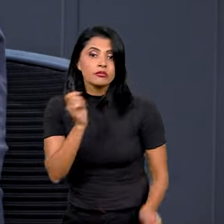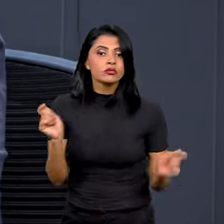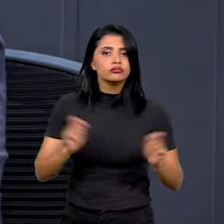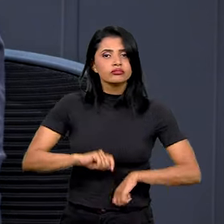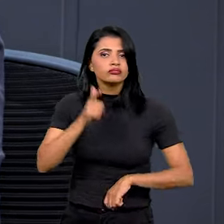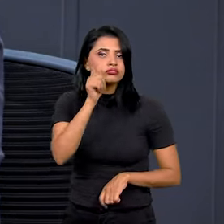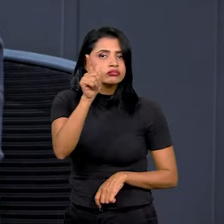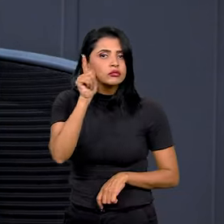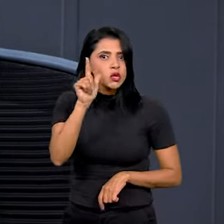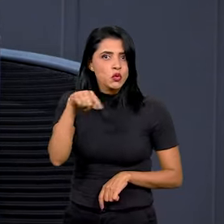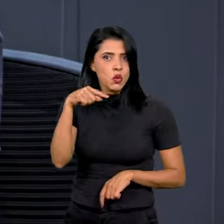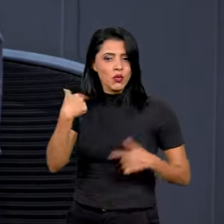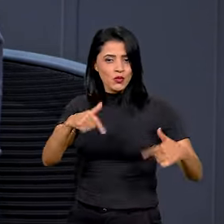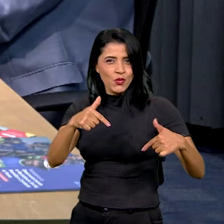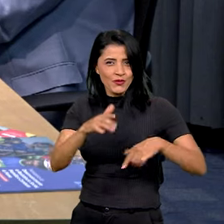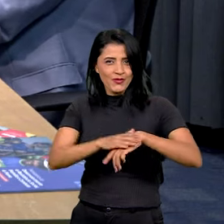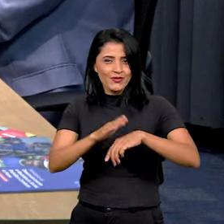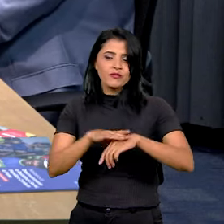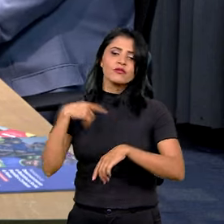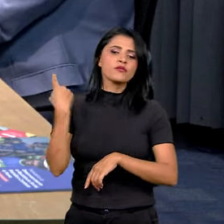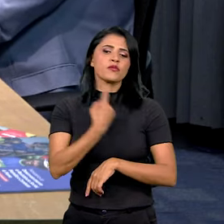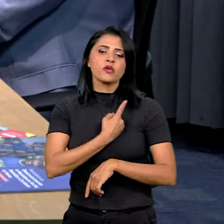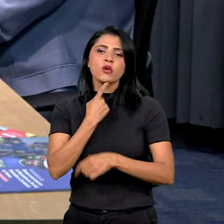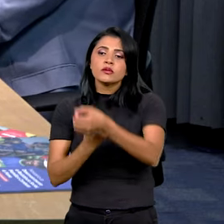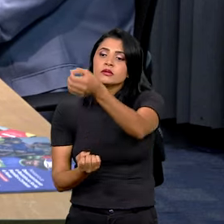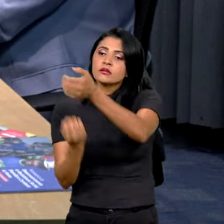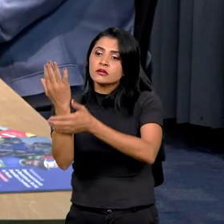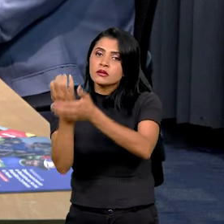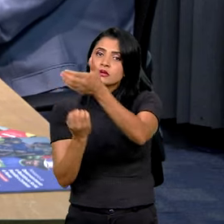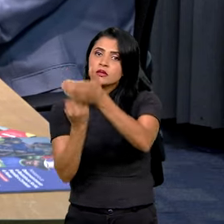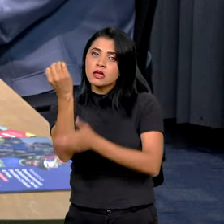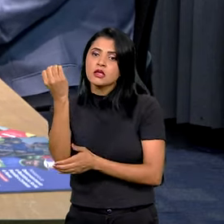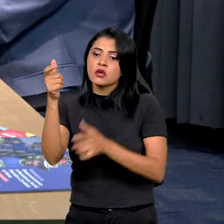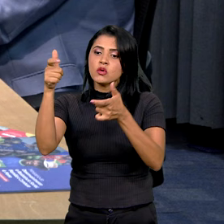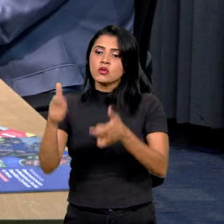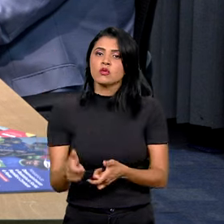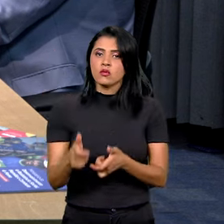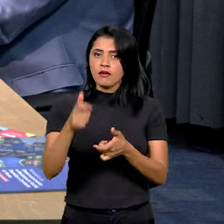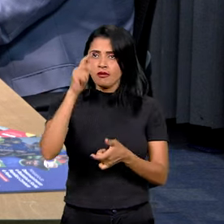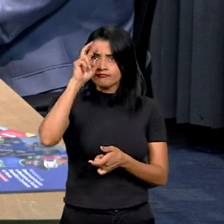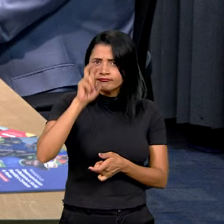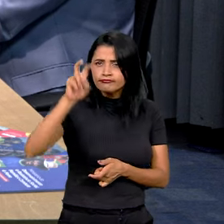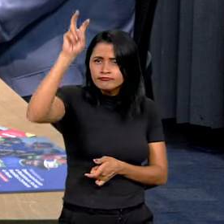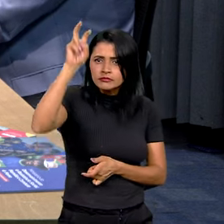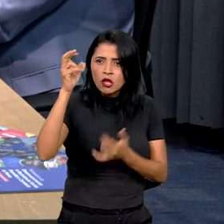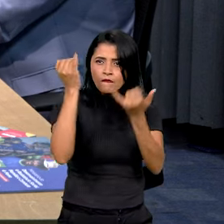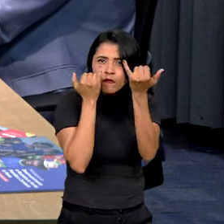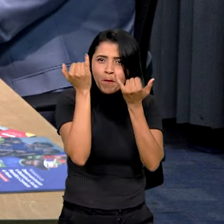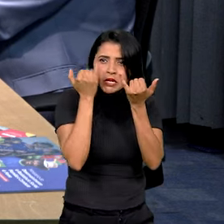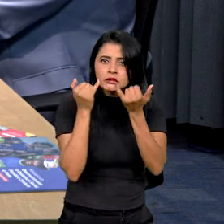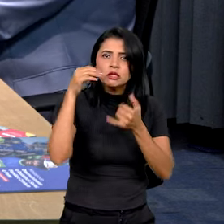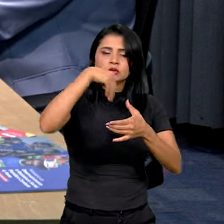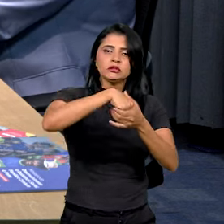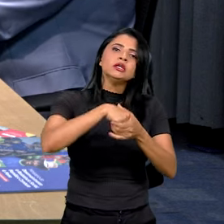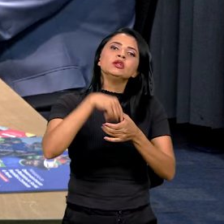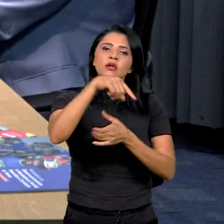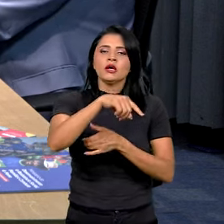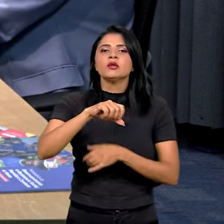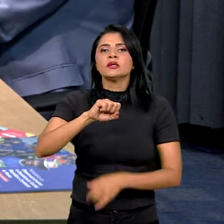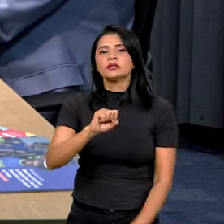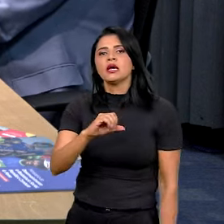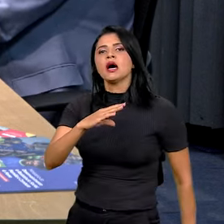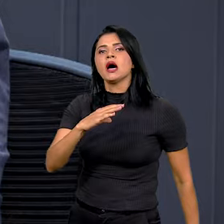exemplo a gente conseguir eh uma das nossas ações né que seria uma criação de uma unidade de inteligência de dados dentro do MDS que tá colocado no SJ